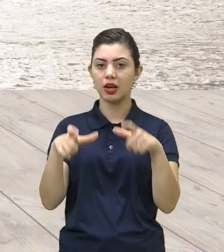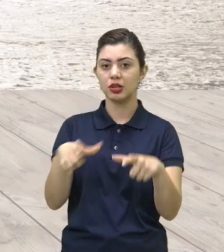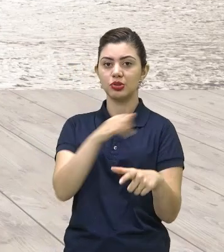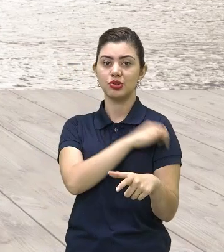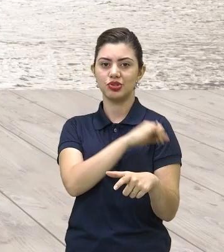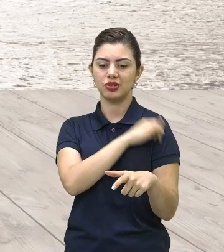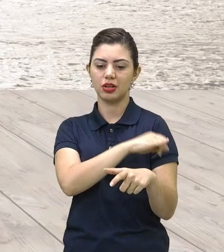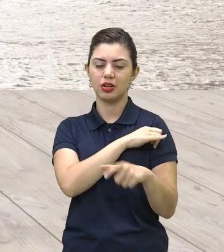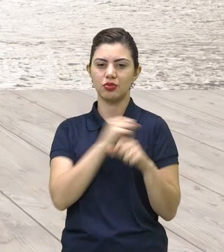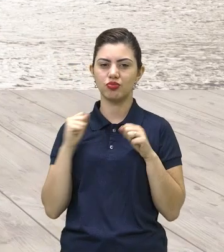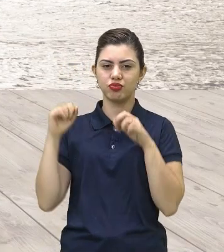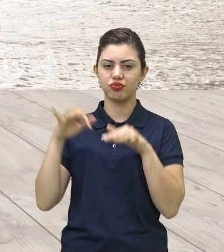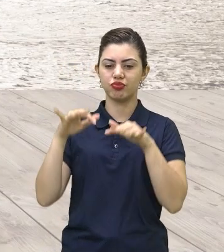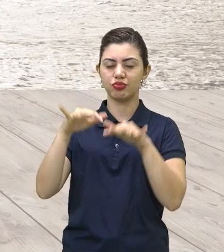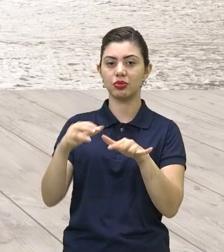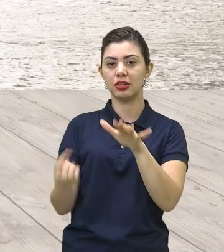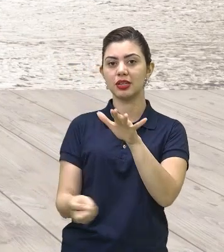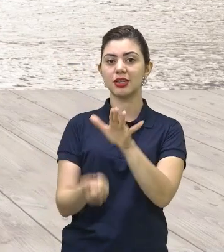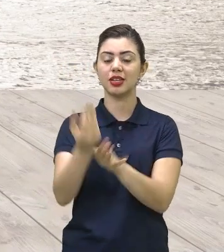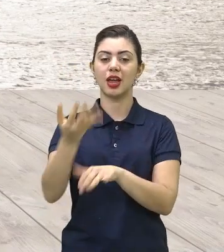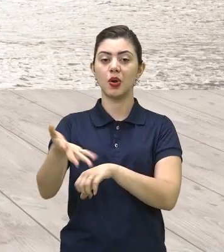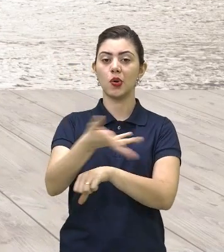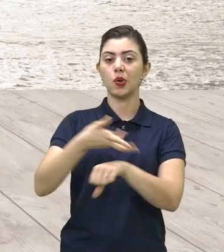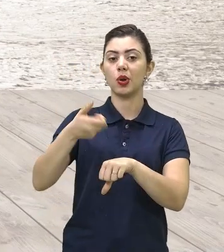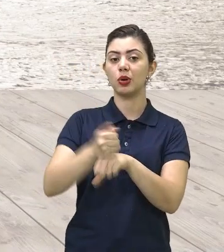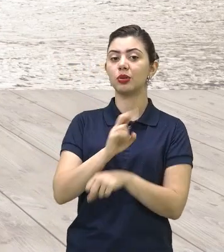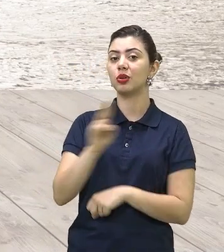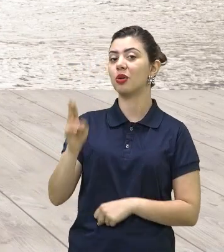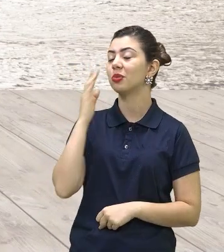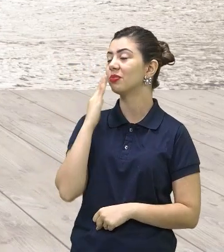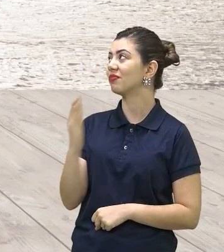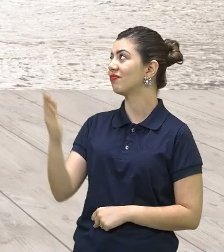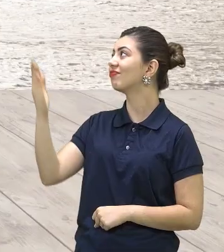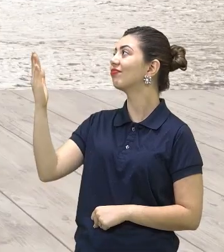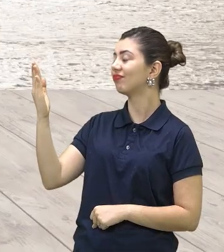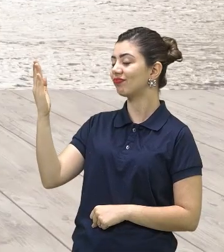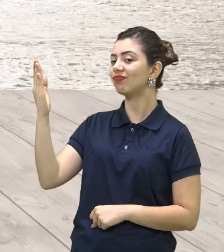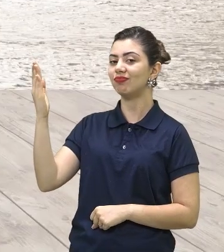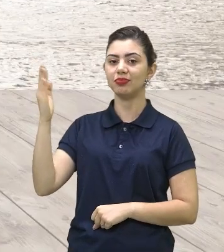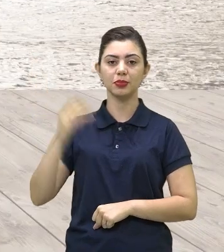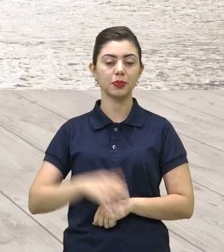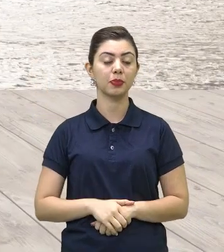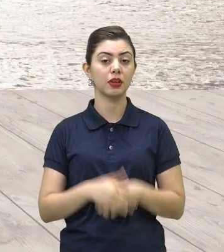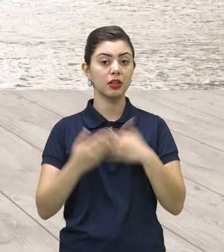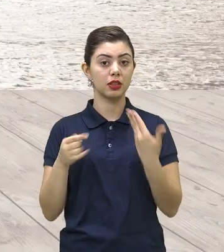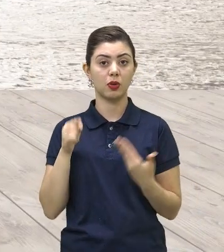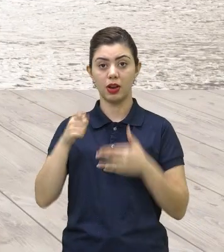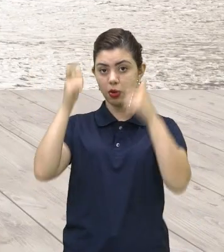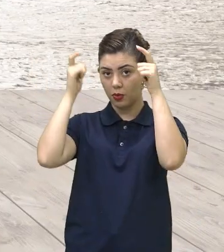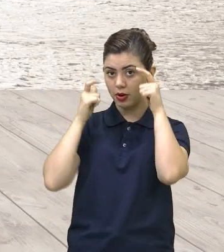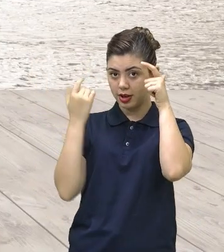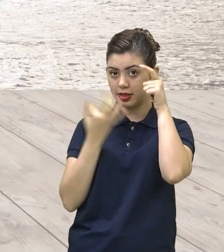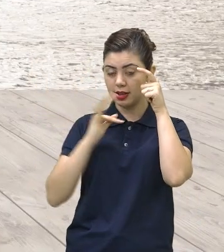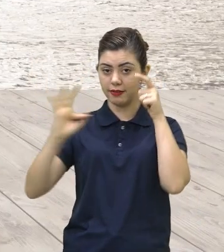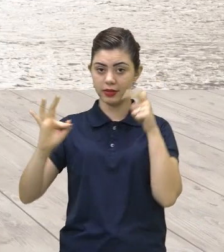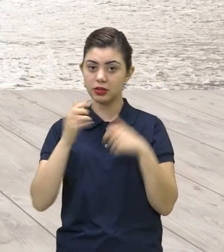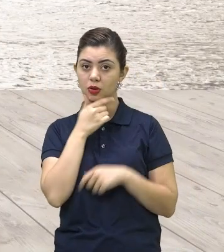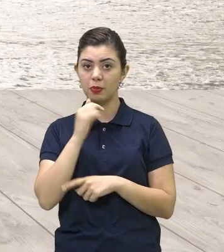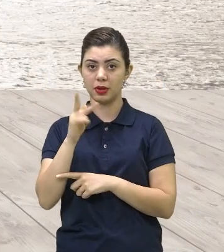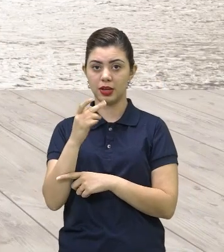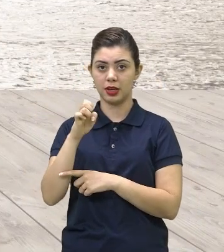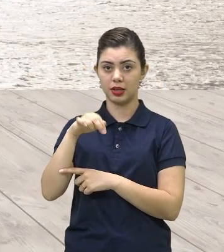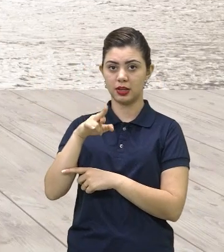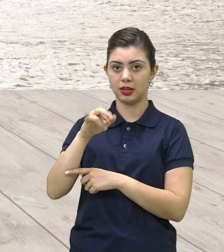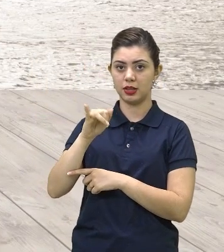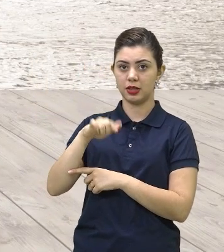e fundaram uma colônia comercial chamada de França Antártica. O rei da França, o Henrique II, apoiou